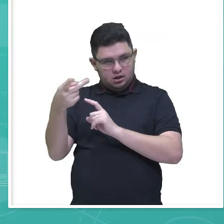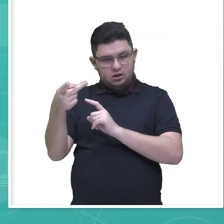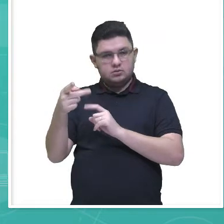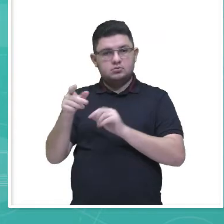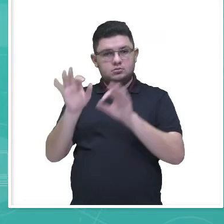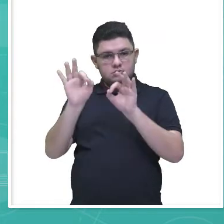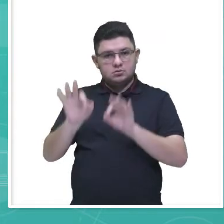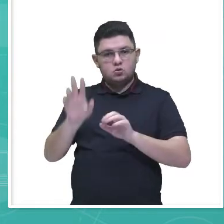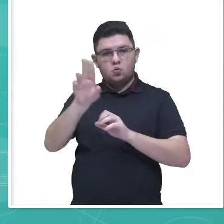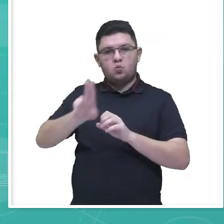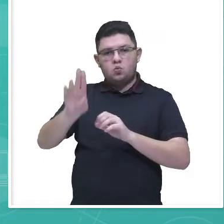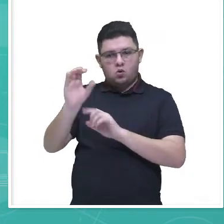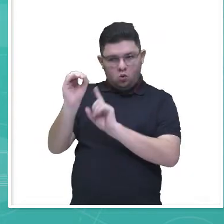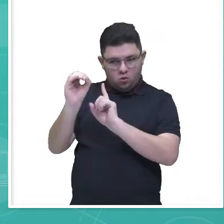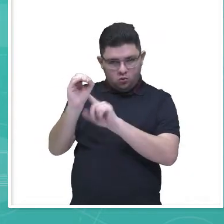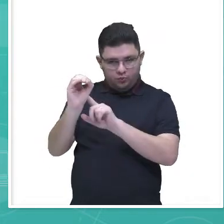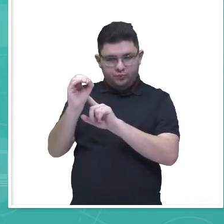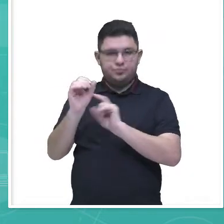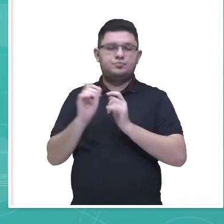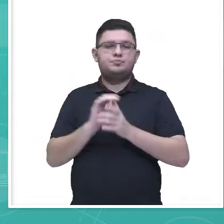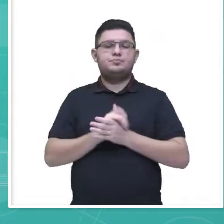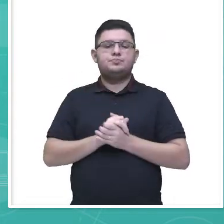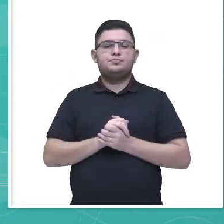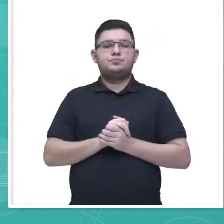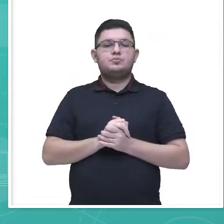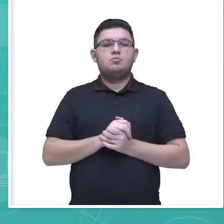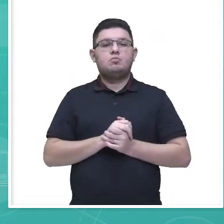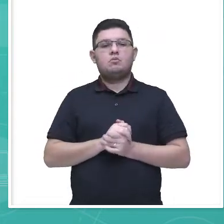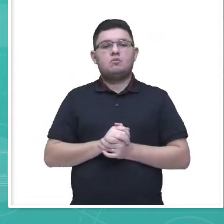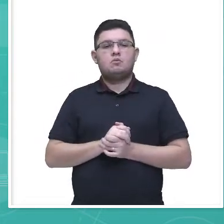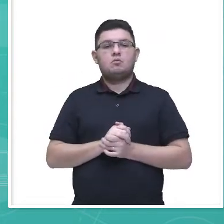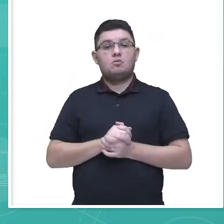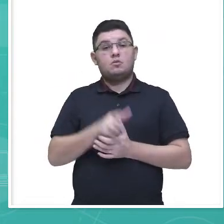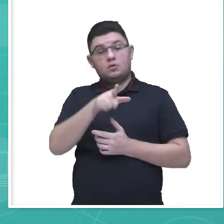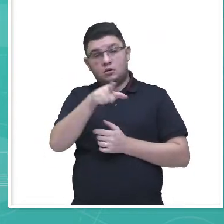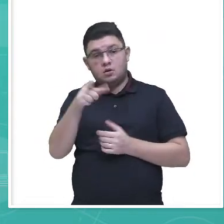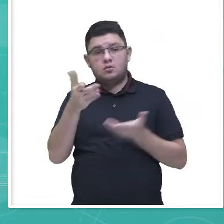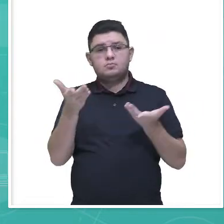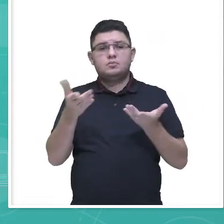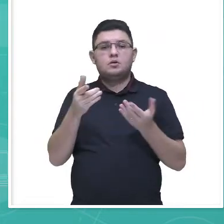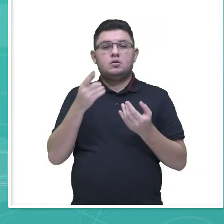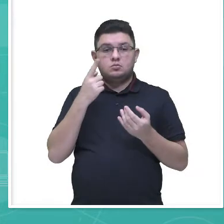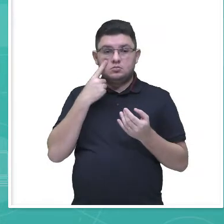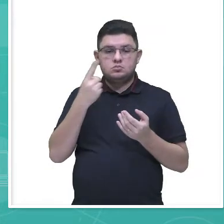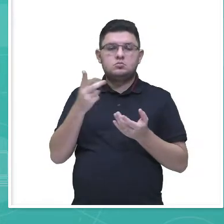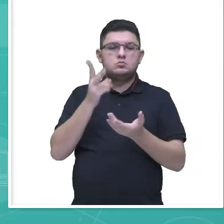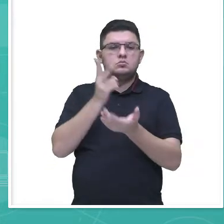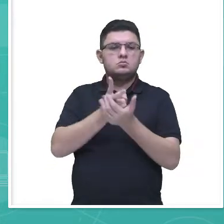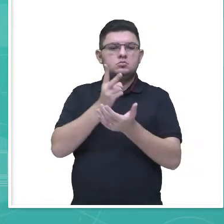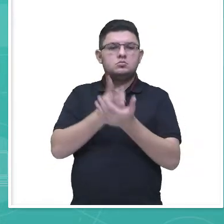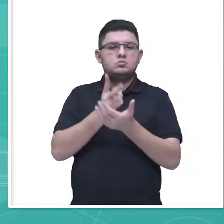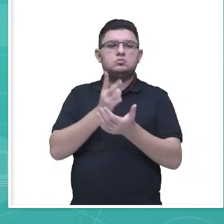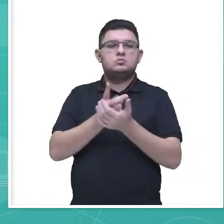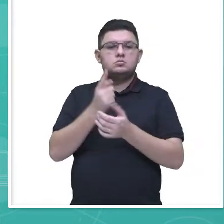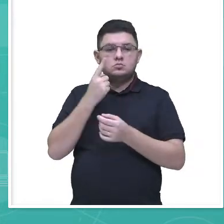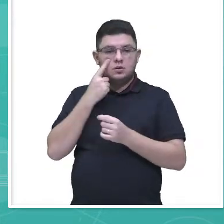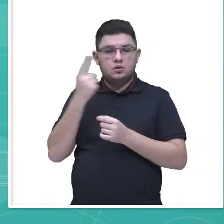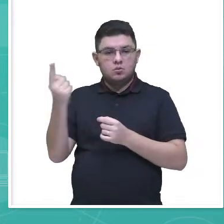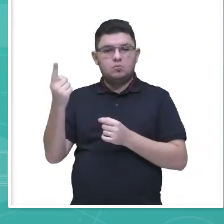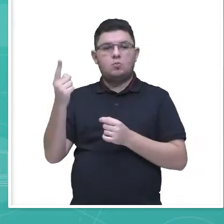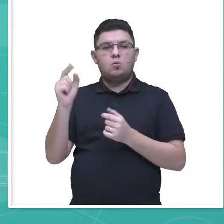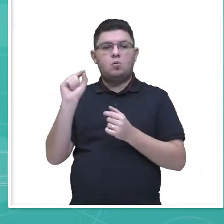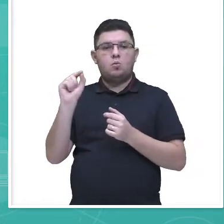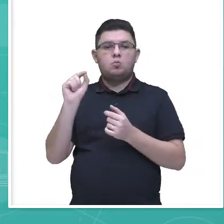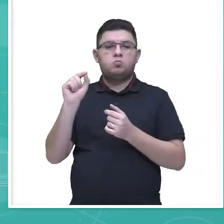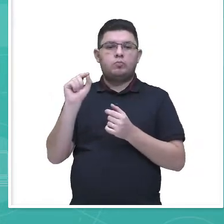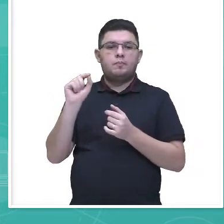200, aí o 200 não vai variar não, tá? E aí, então, sempre nessa forma aí, no masculino. Como aqui está bem simples,